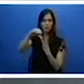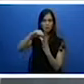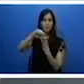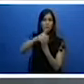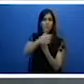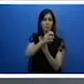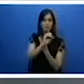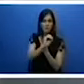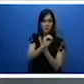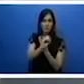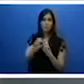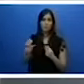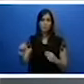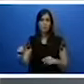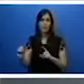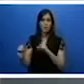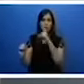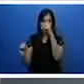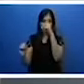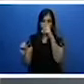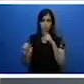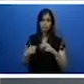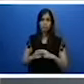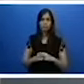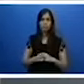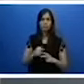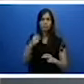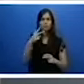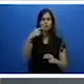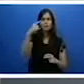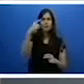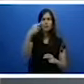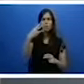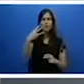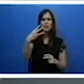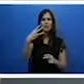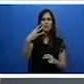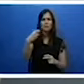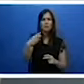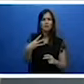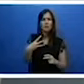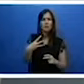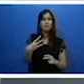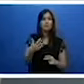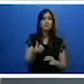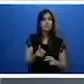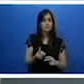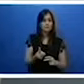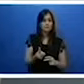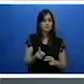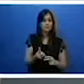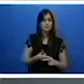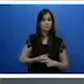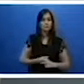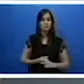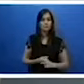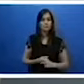Reservo 1 lá na dezena. 2 mais 1, 3. 3 mais 3, 6.